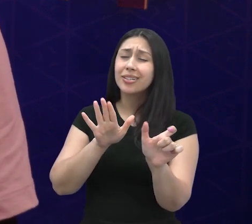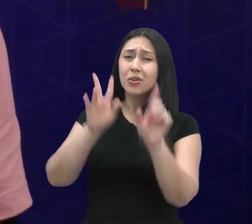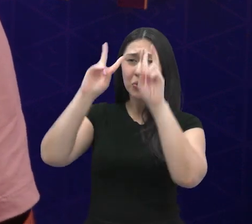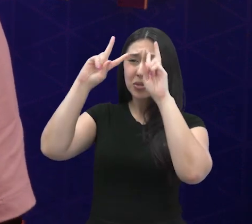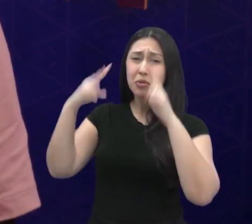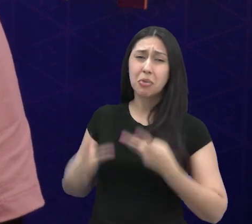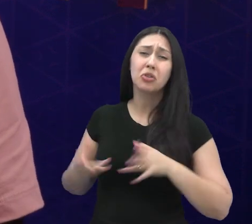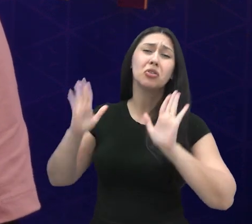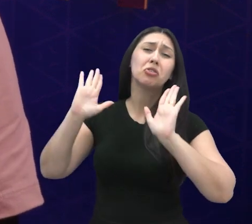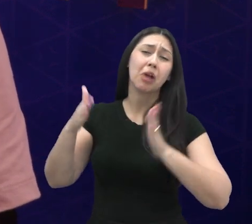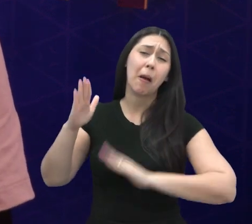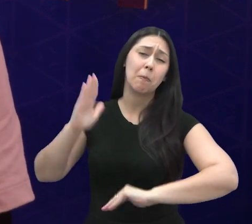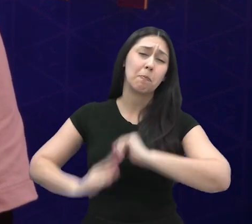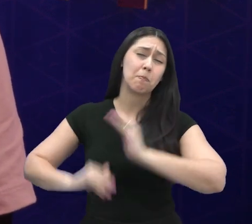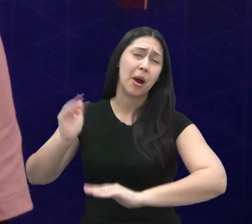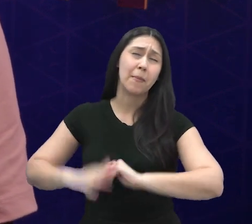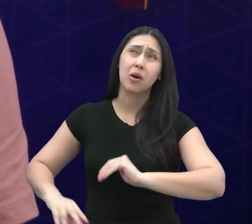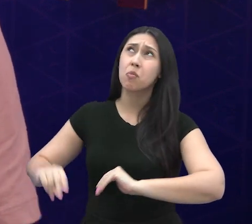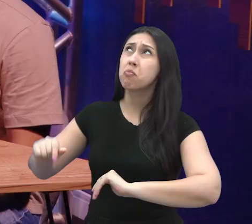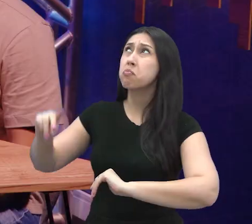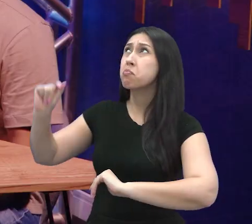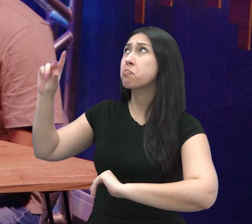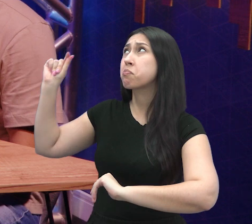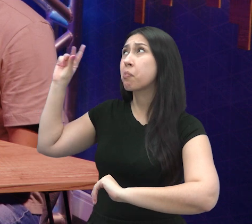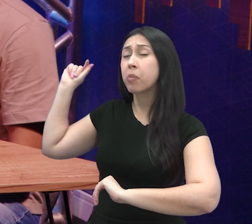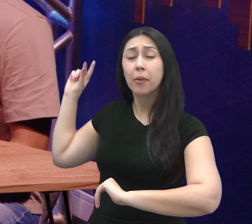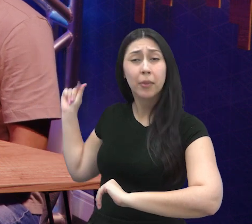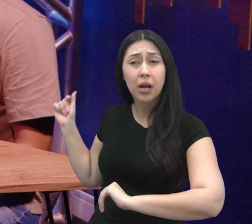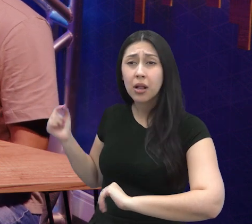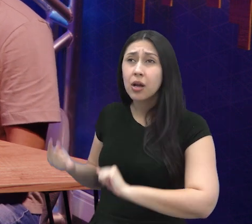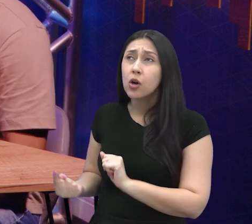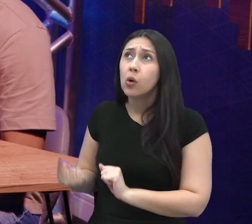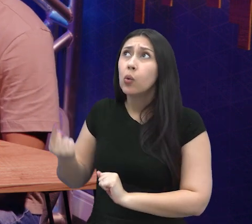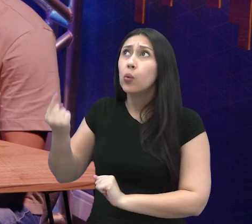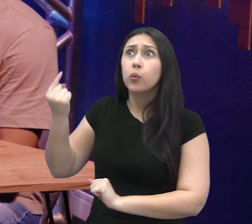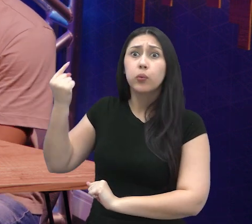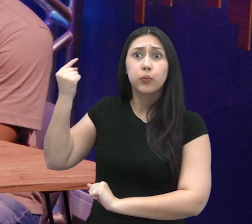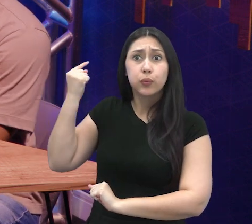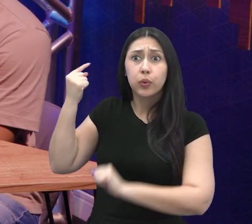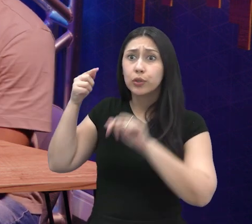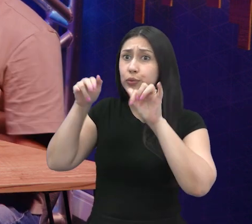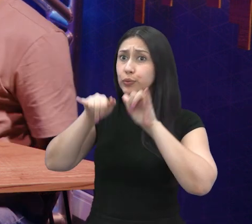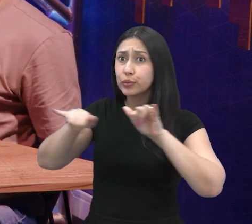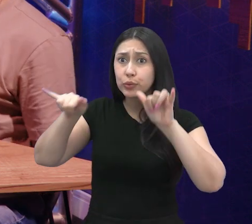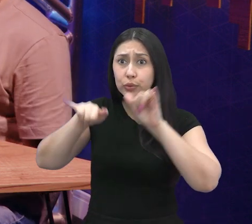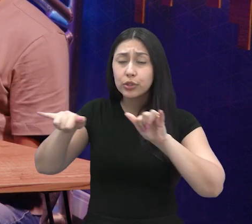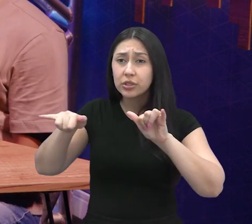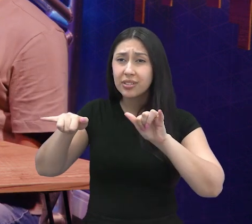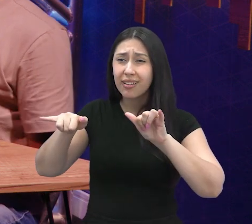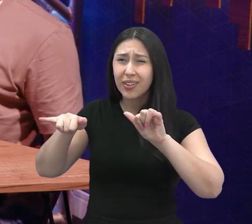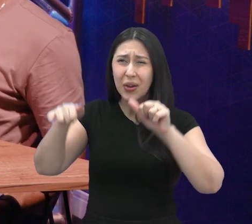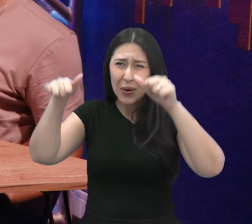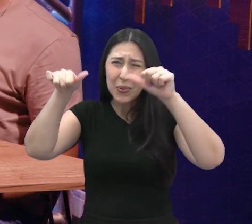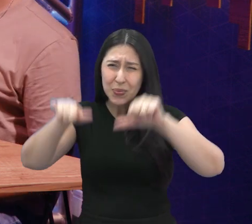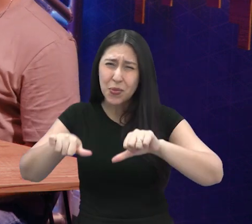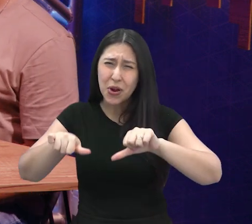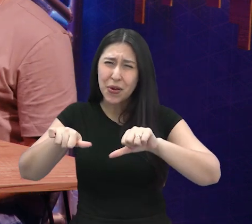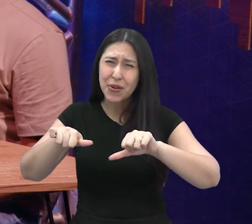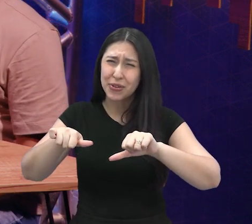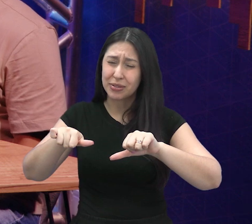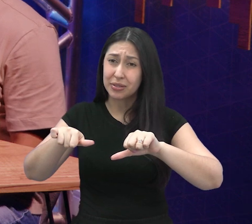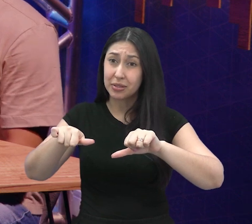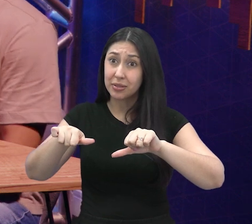uma prática nova, uma preferência nova. É um fato de que essas notícias